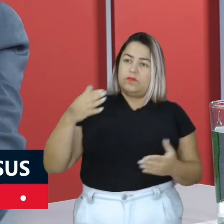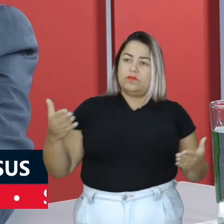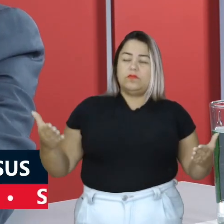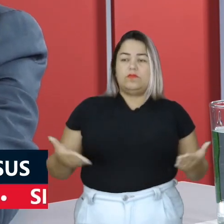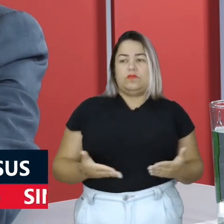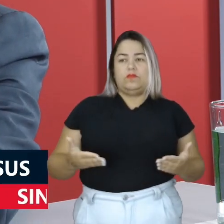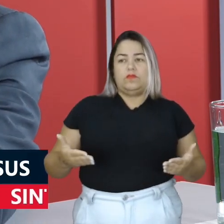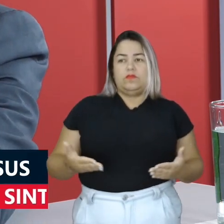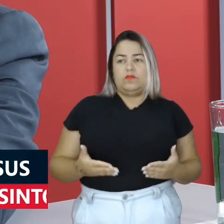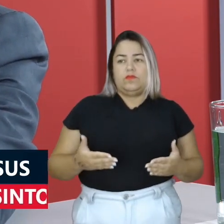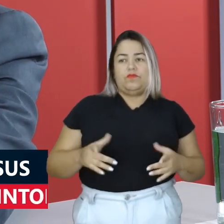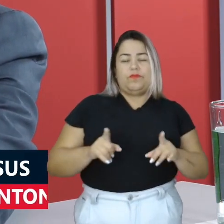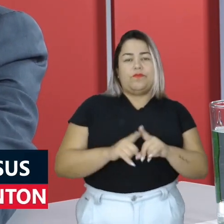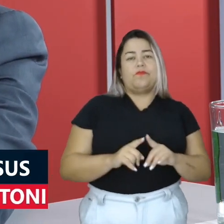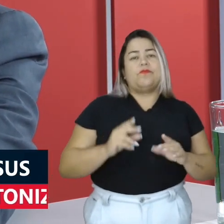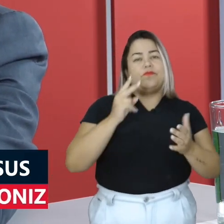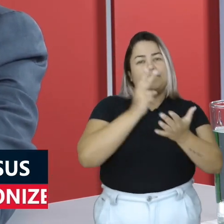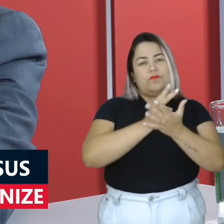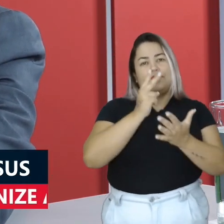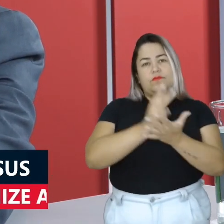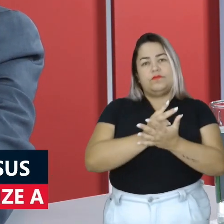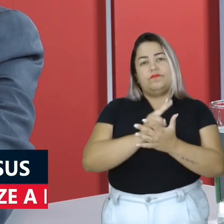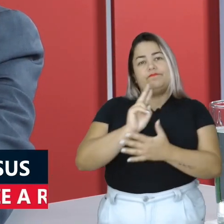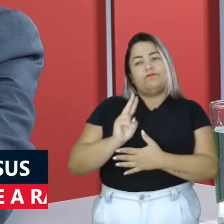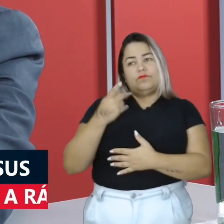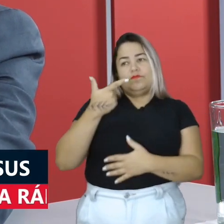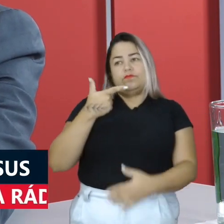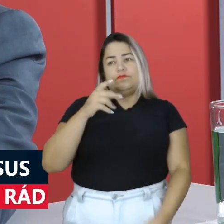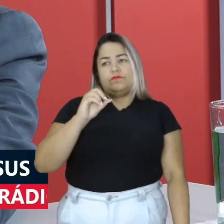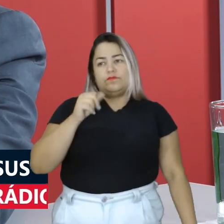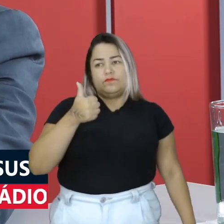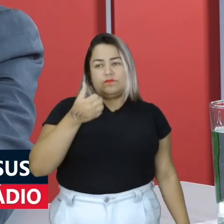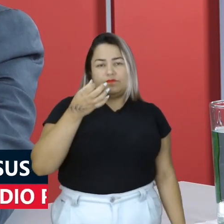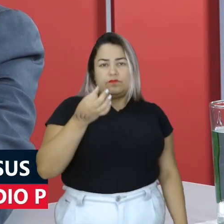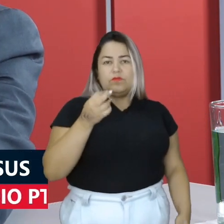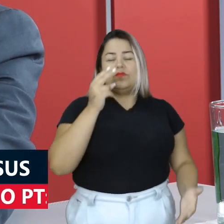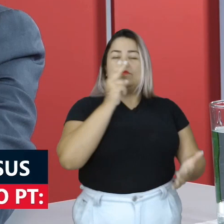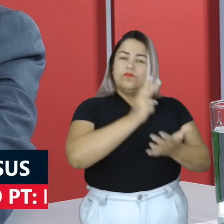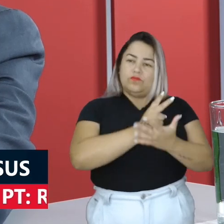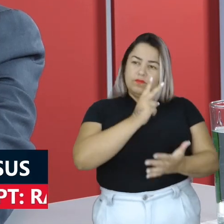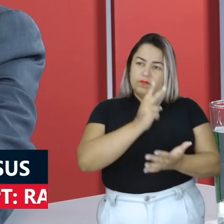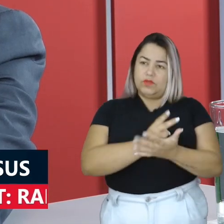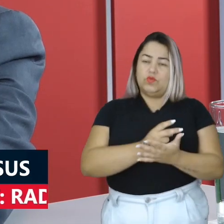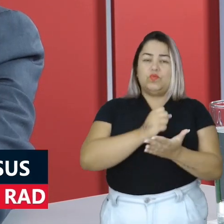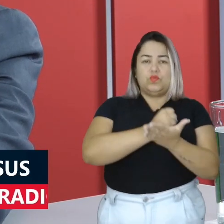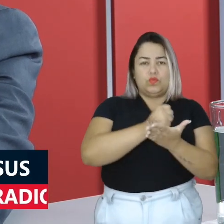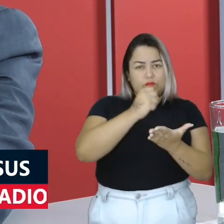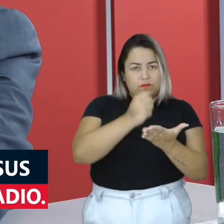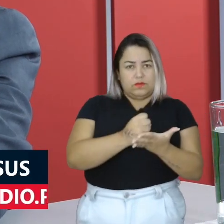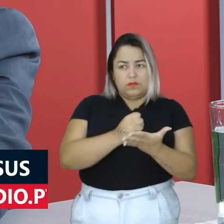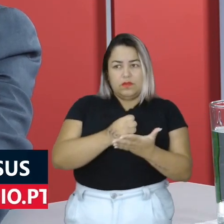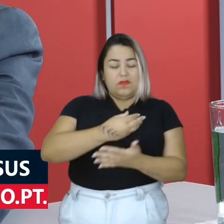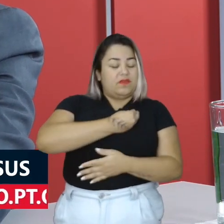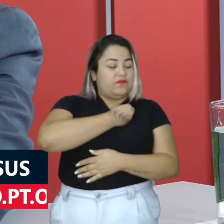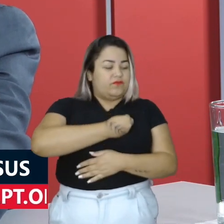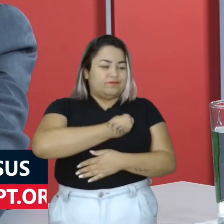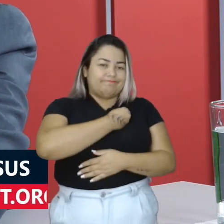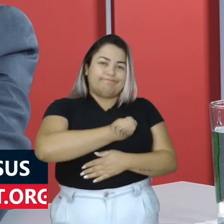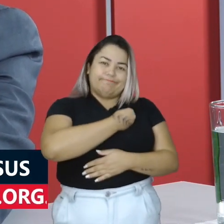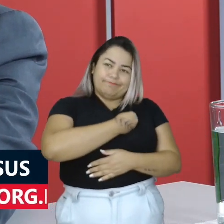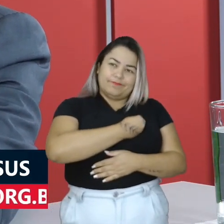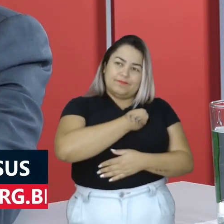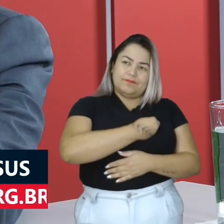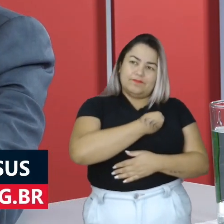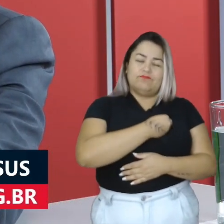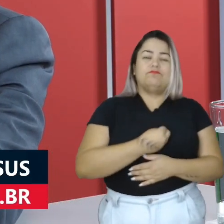3 estavam com o mesmo valor de 2016. Nossa, com o mesmo valor de contrato de 2016, vivendo a maior